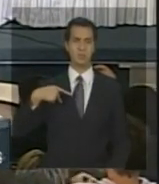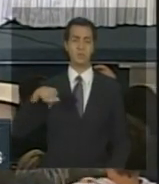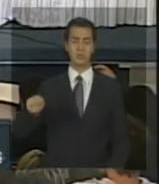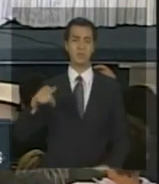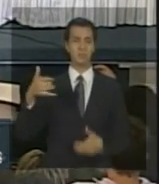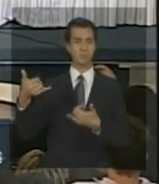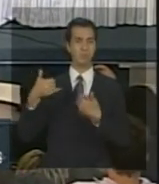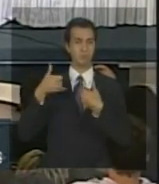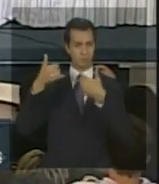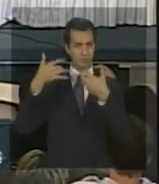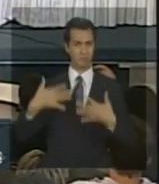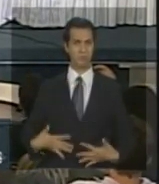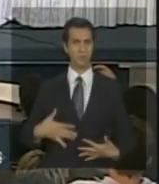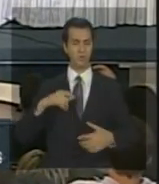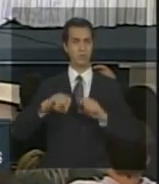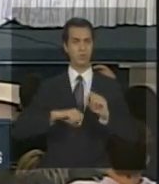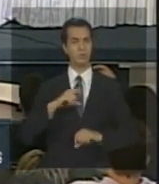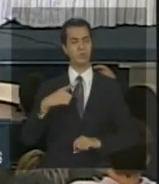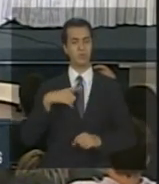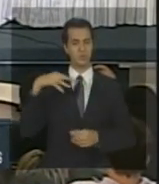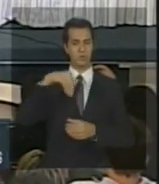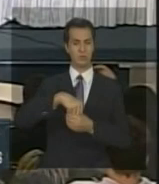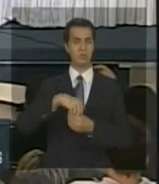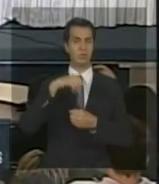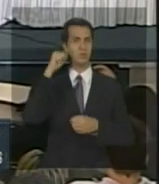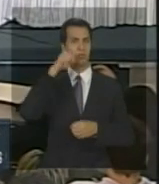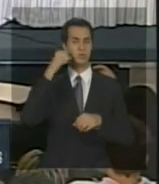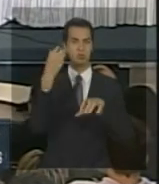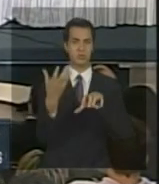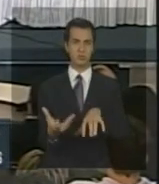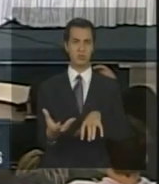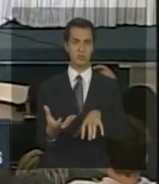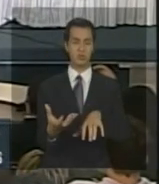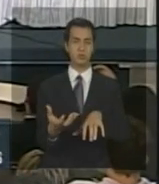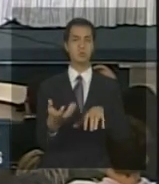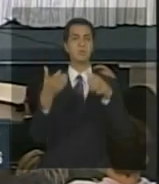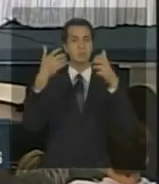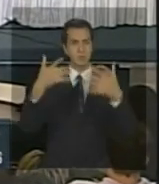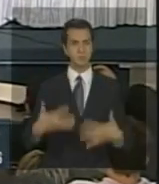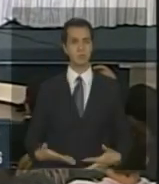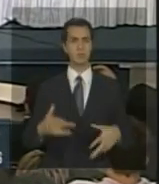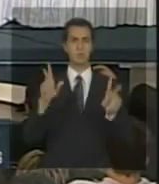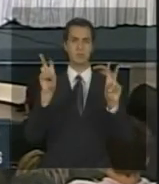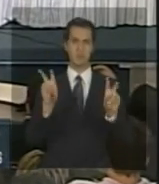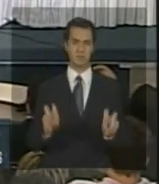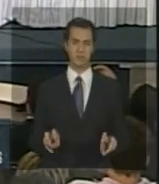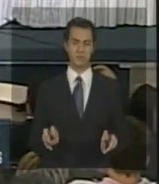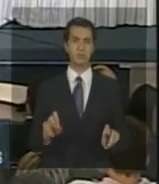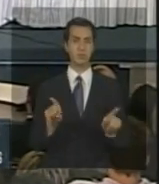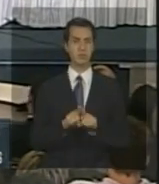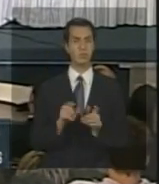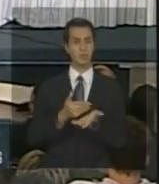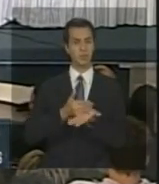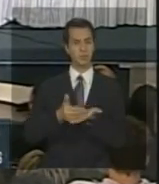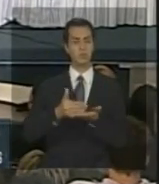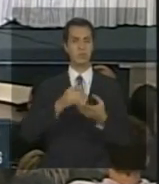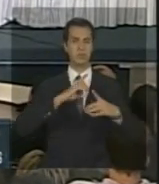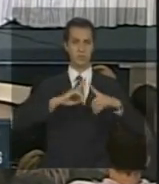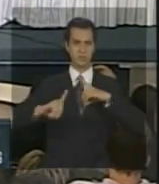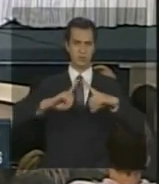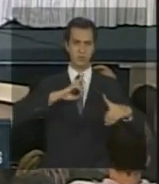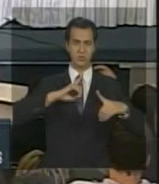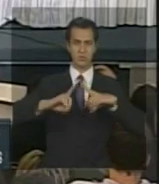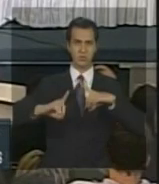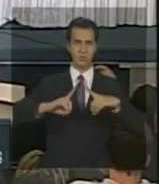a tramitação de matérias no âmbito do Senado Federal que tratam deste tema, e a abertura de diálogo que ele mesmo me